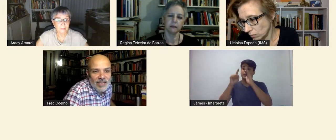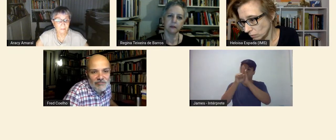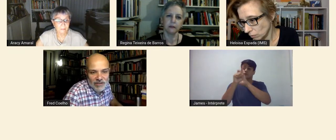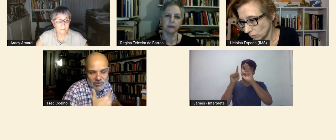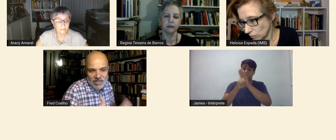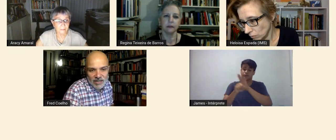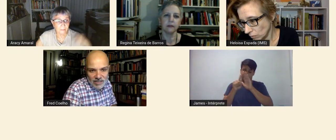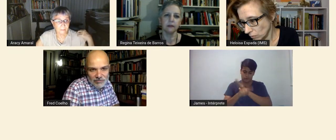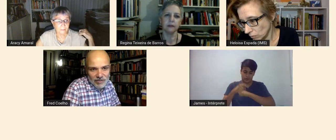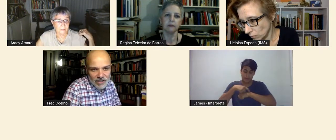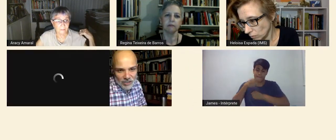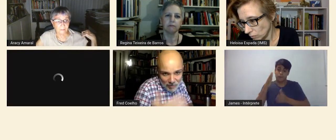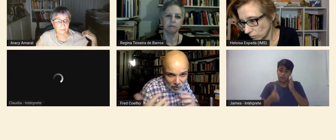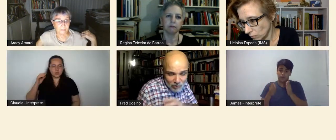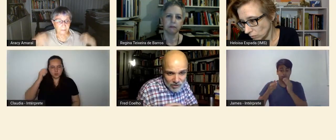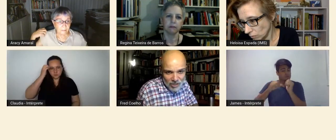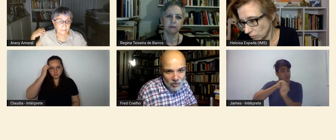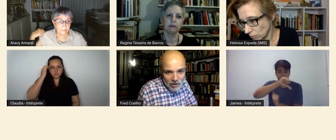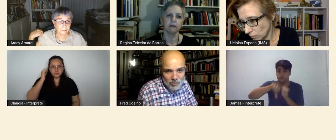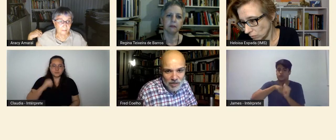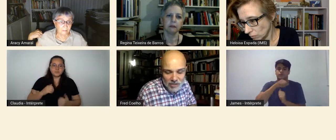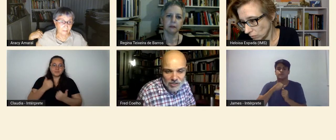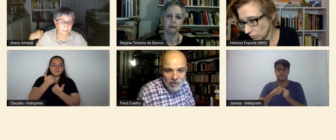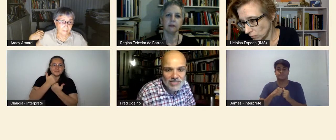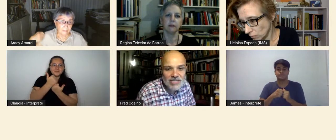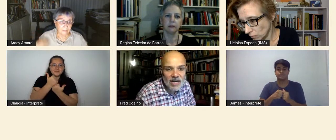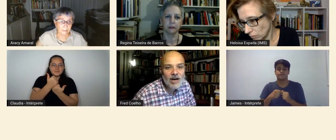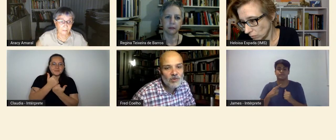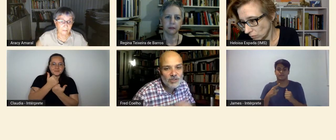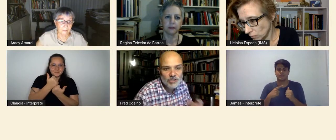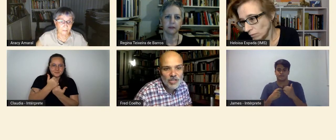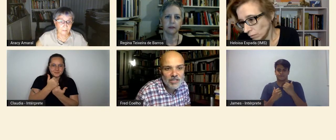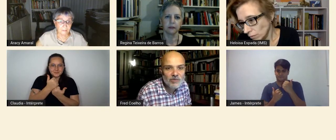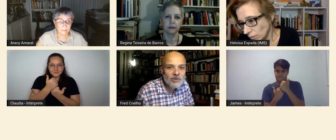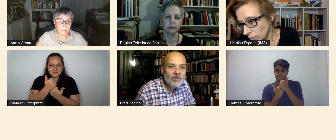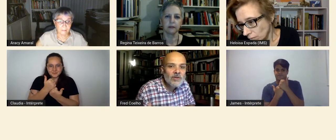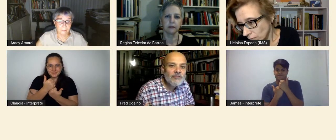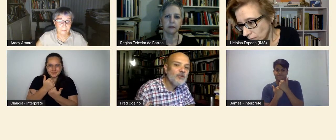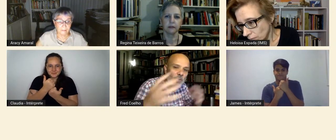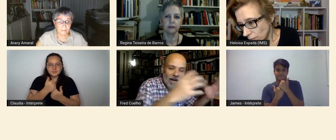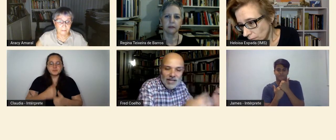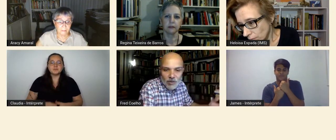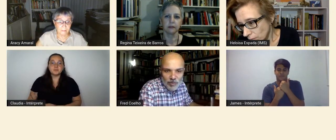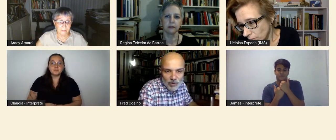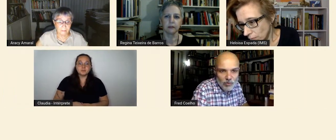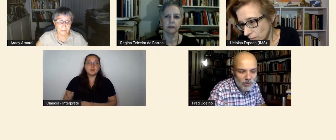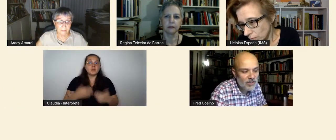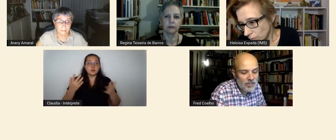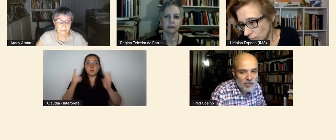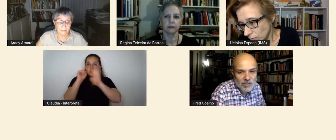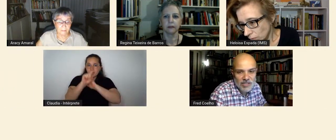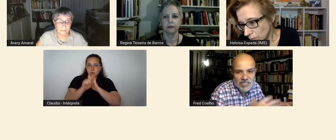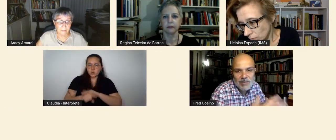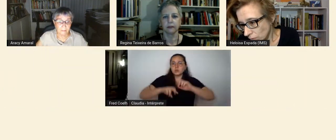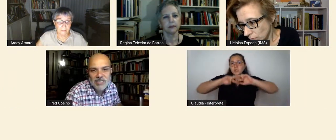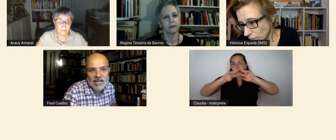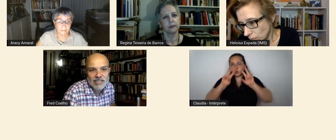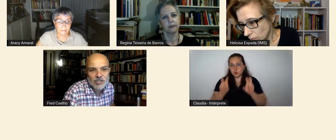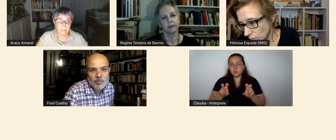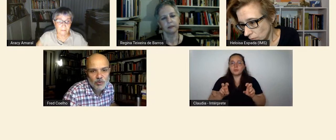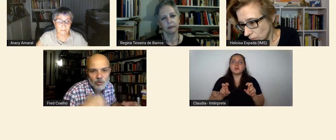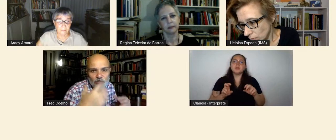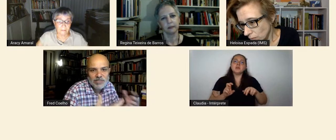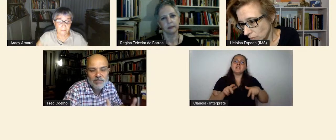reinventam esse arquivo as perguntas de agora sobre a questão racial e de gênero vinculada ao período do modernismo elas tem que ser